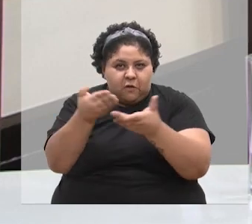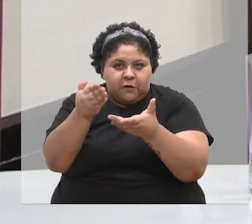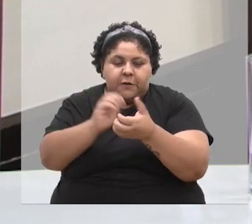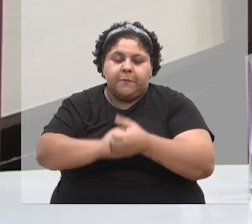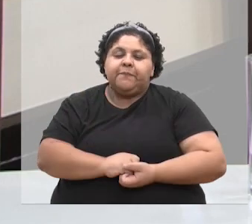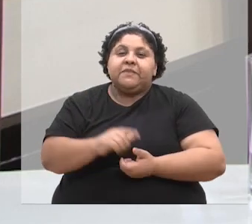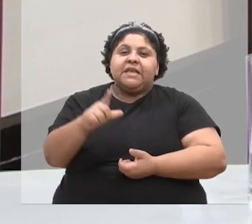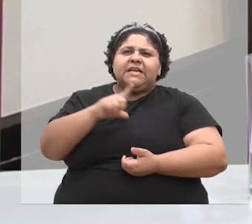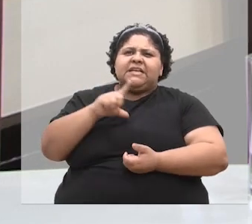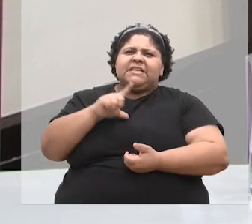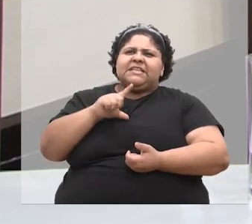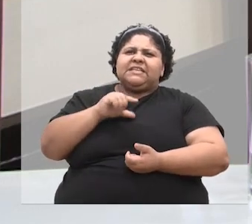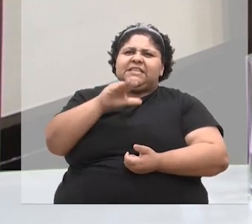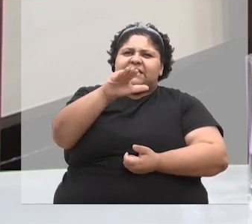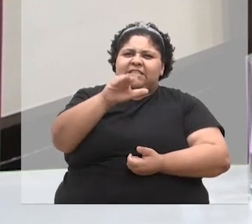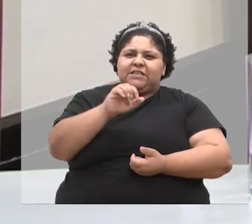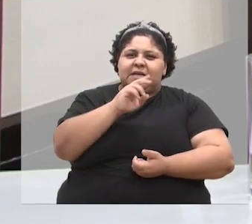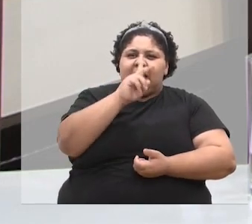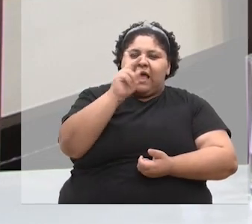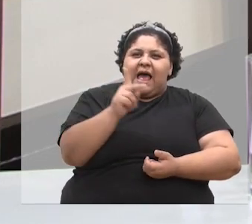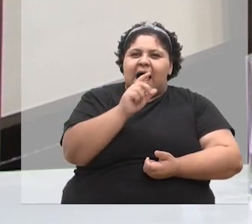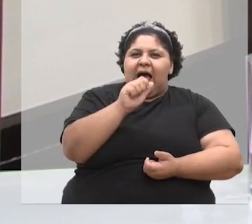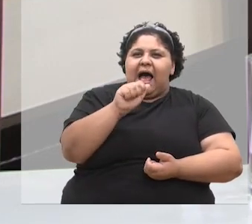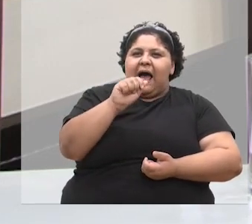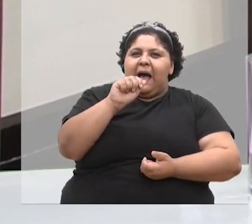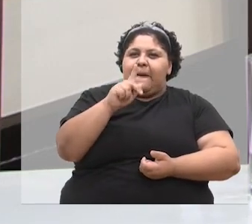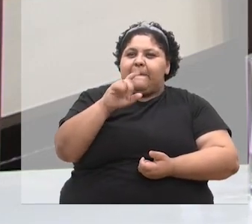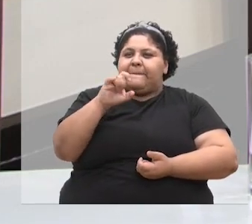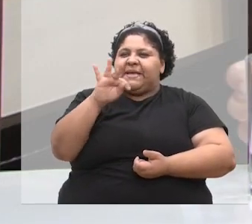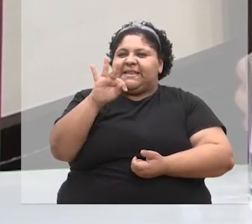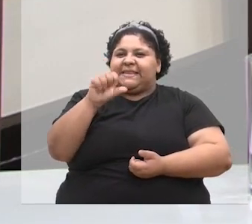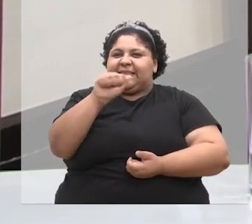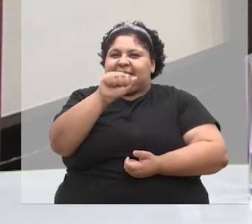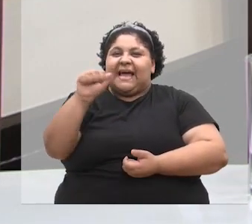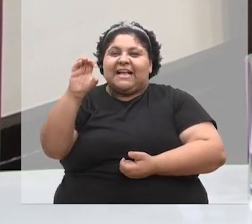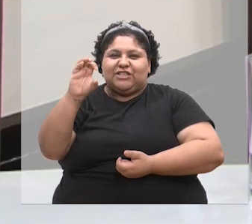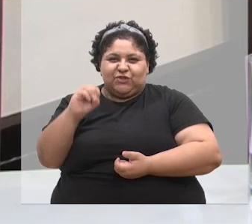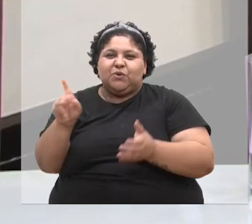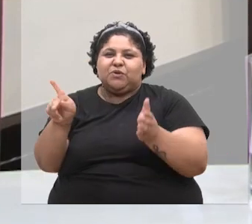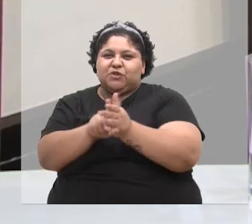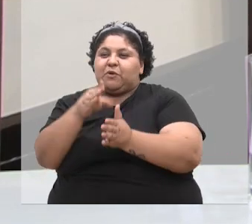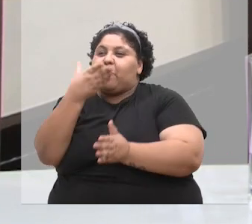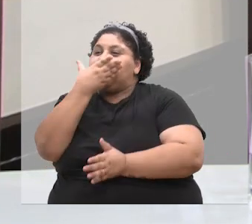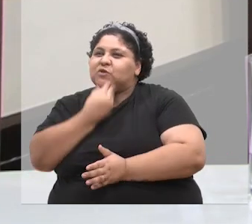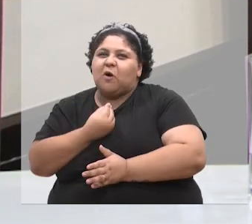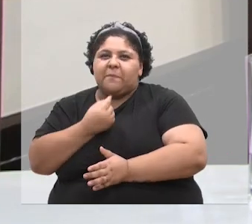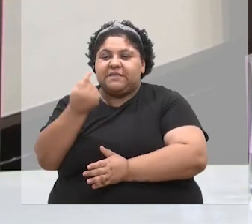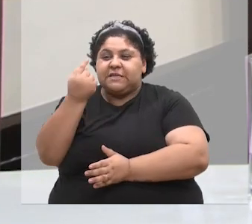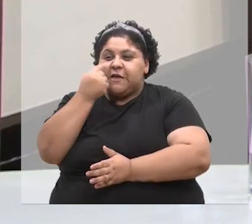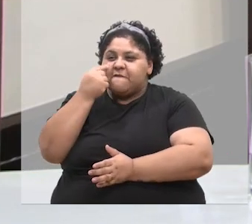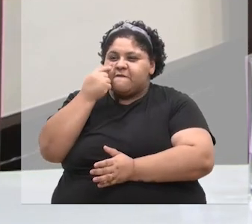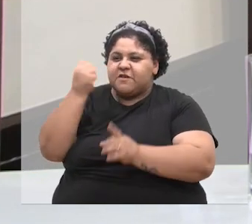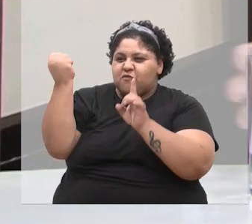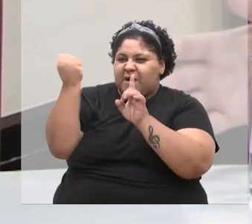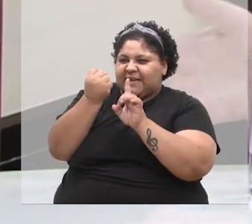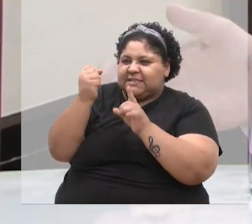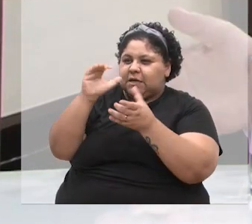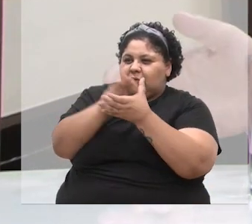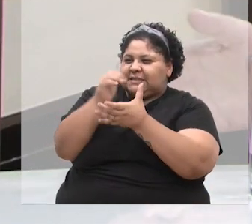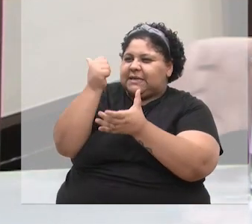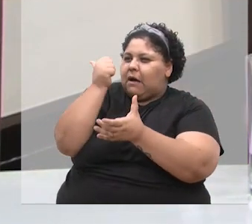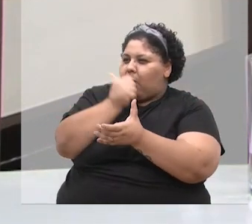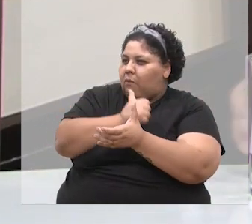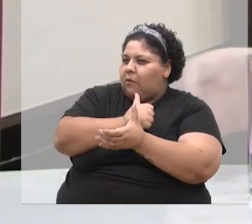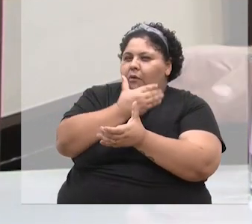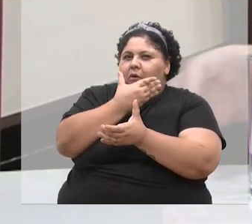audiência, entender, e havia aquele chamado apitaço, né, em que até os próprios homens presenciando uma situação de agressão,